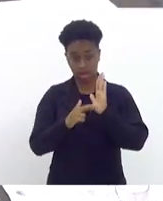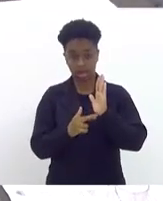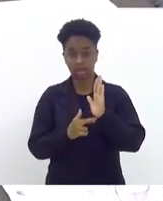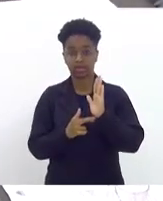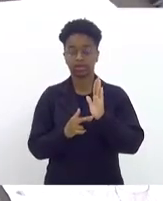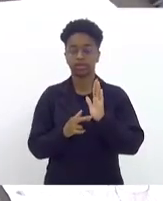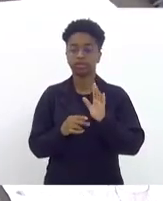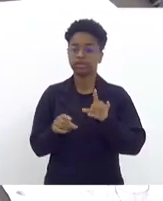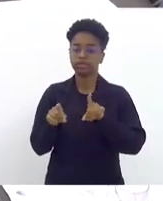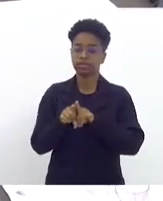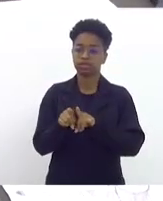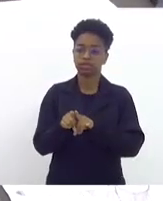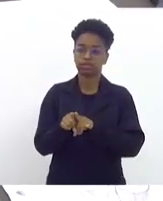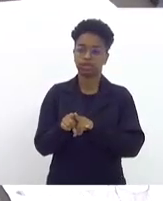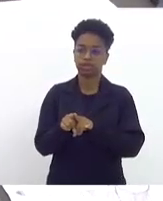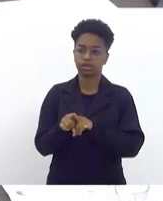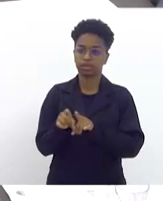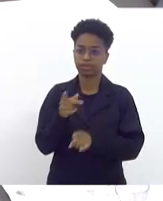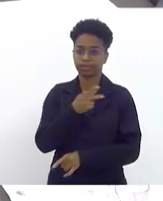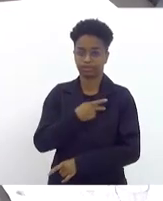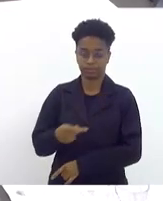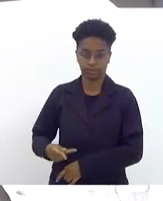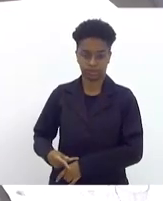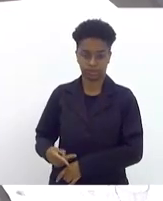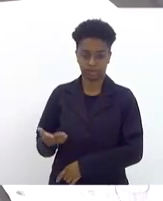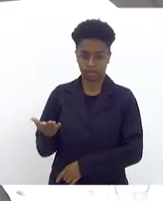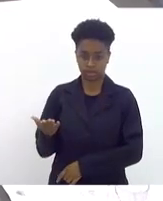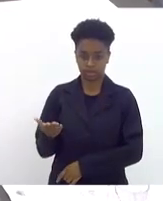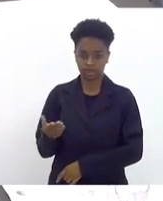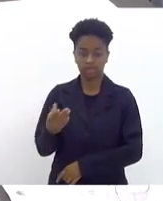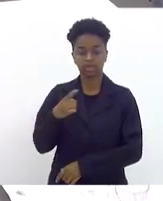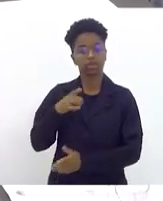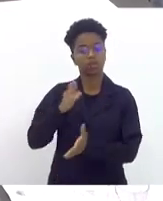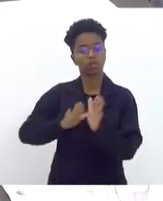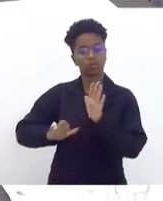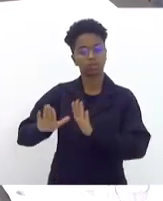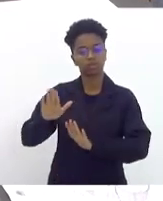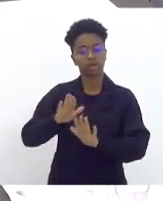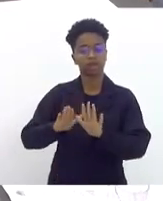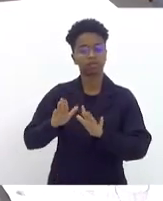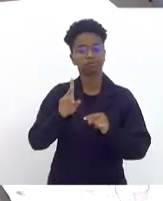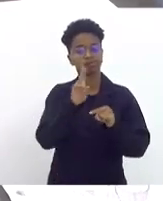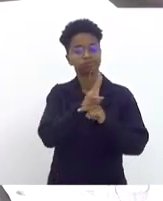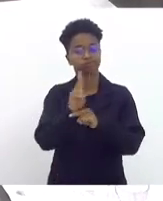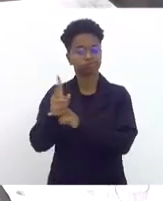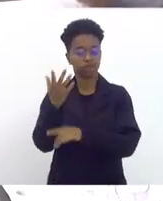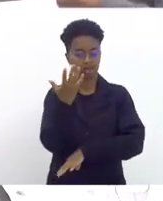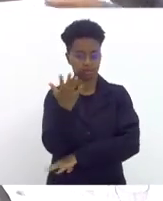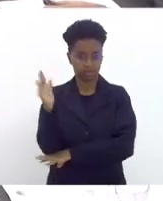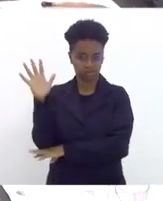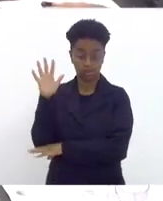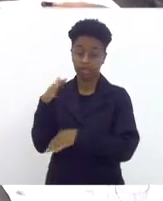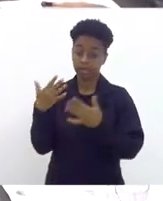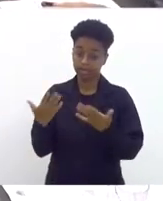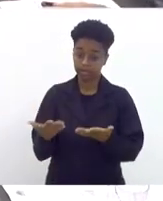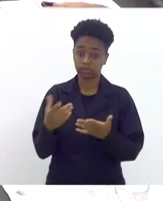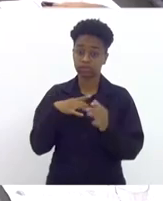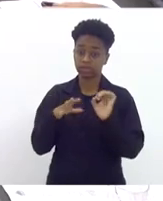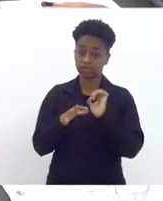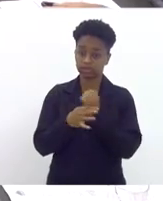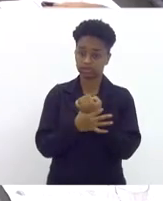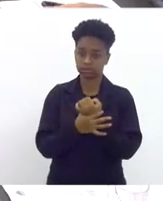Deputado mink tomando todo cuidado com a preservação ambiental então isso traz a segurança